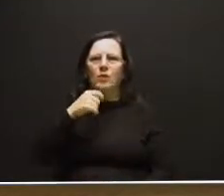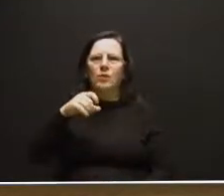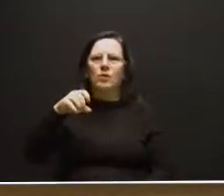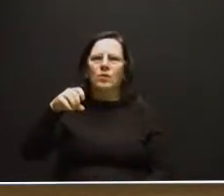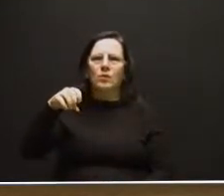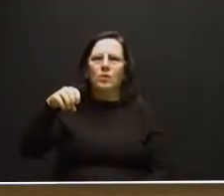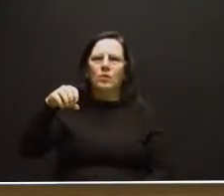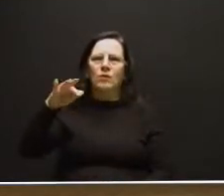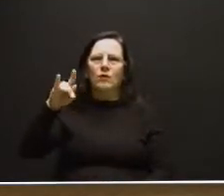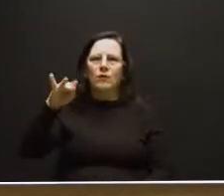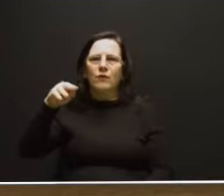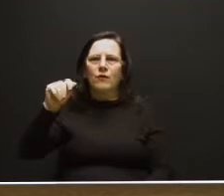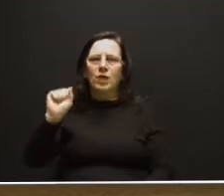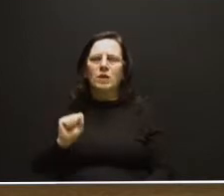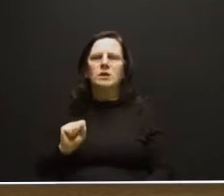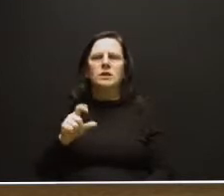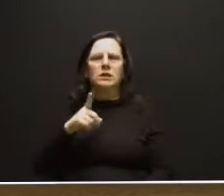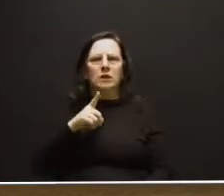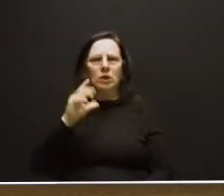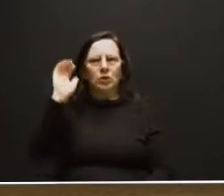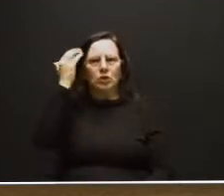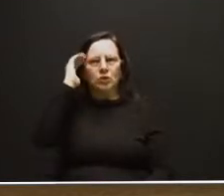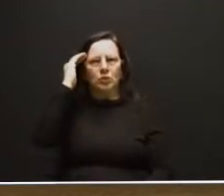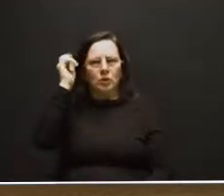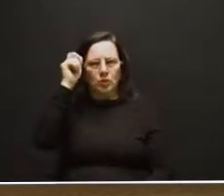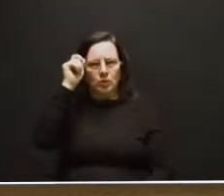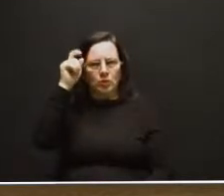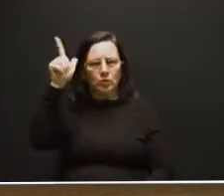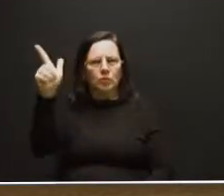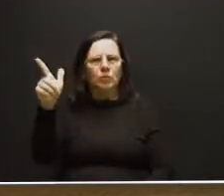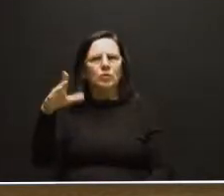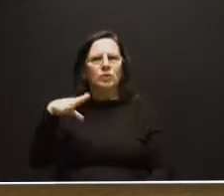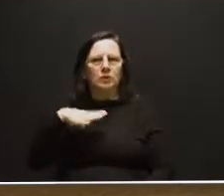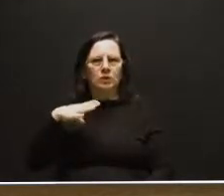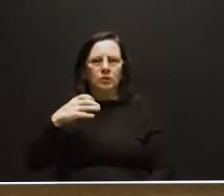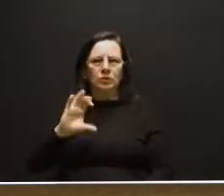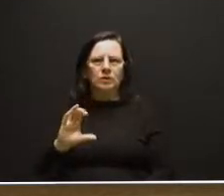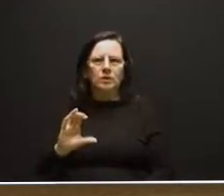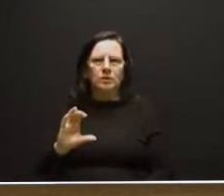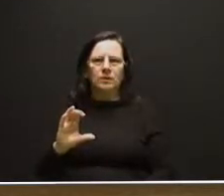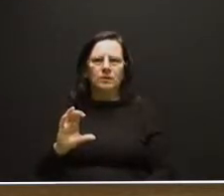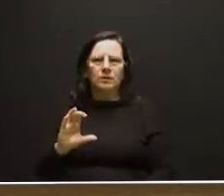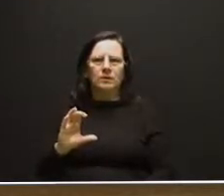o cara que tem entendimento de cultura na nossa cidade